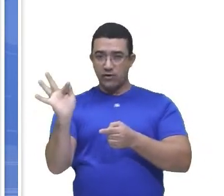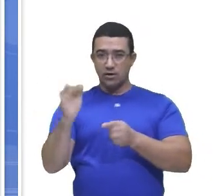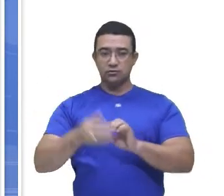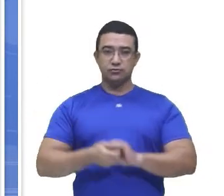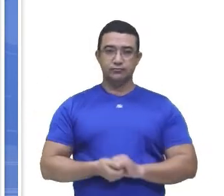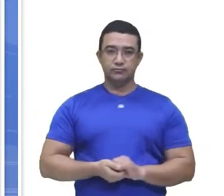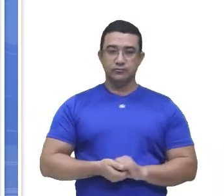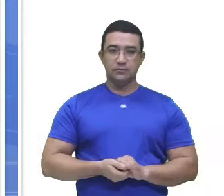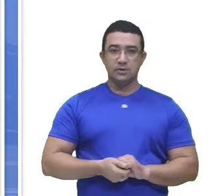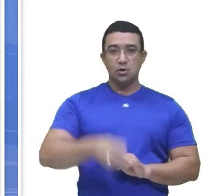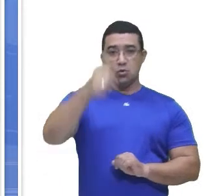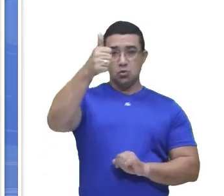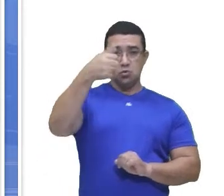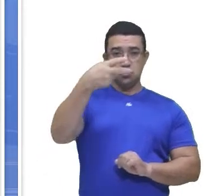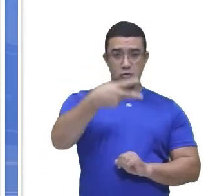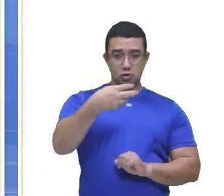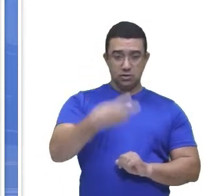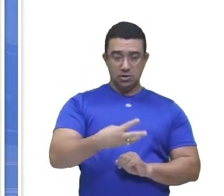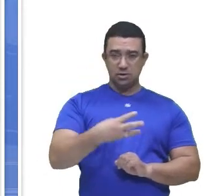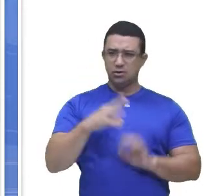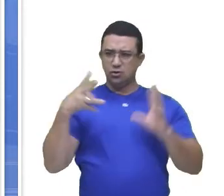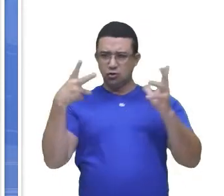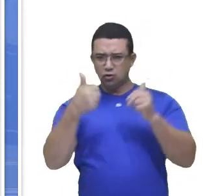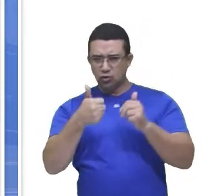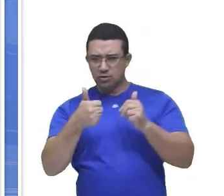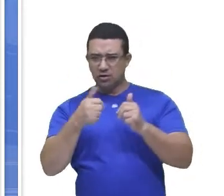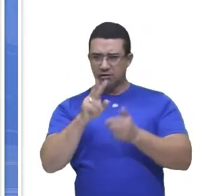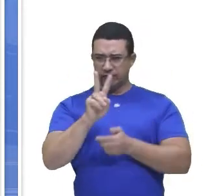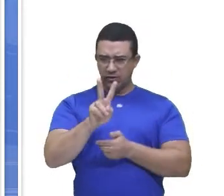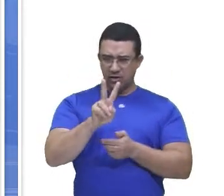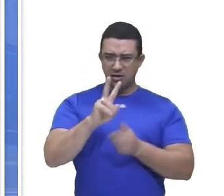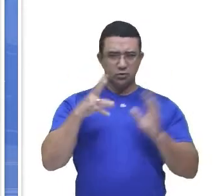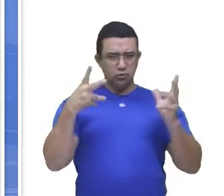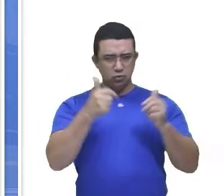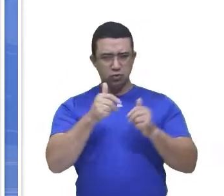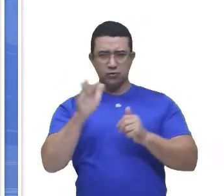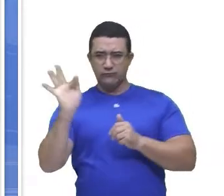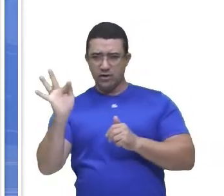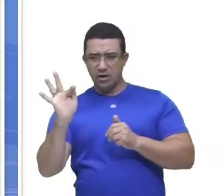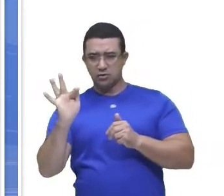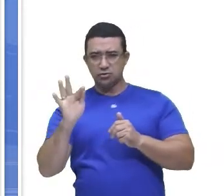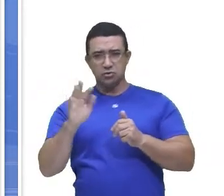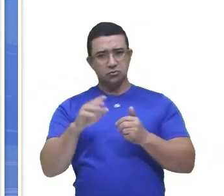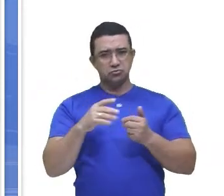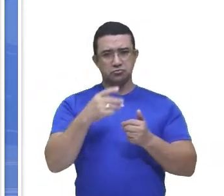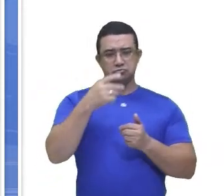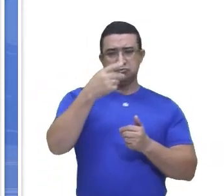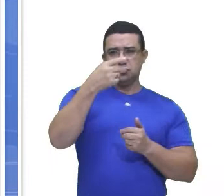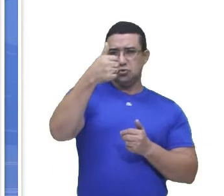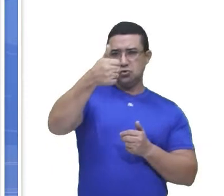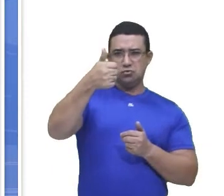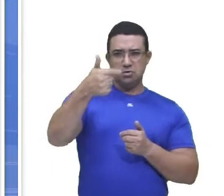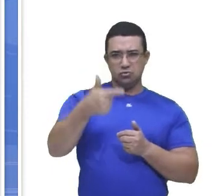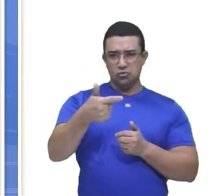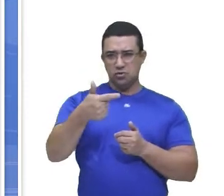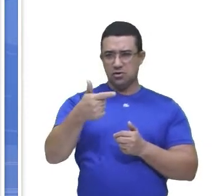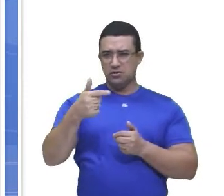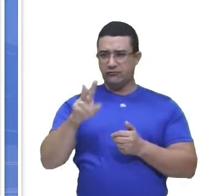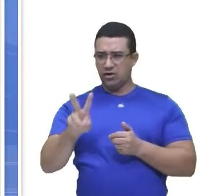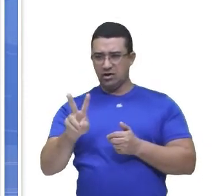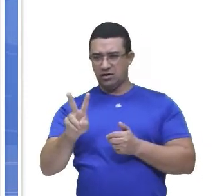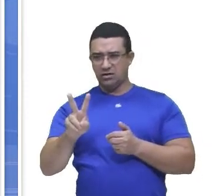considerar se todas são verdadeiras ou todas falsas, ou se tem aí uma ou duas que são verdadeiras.